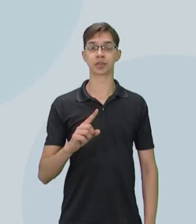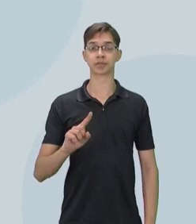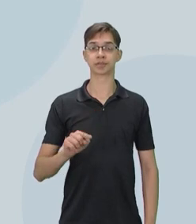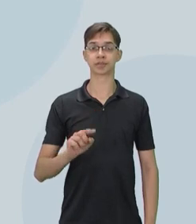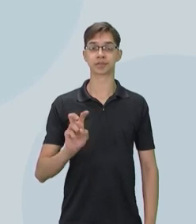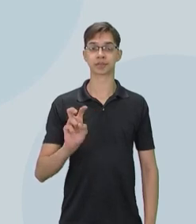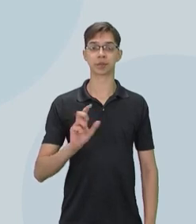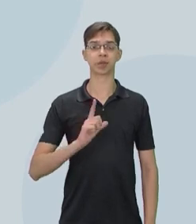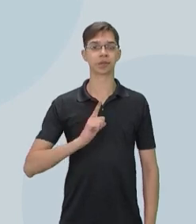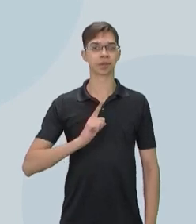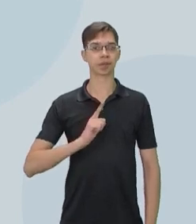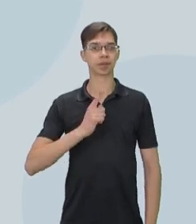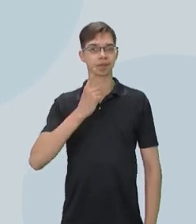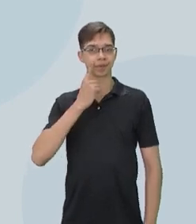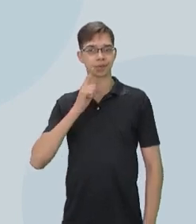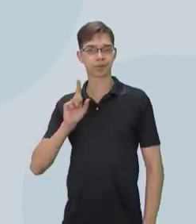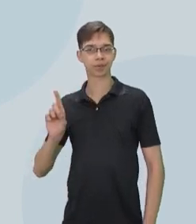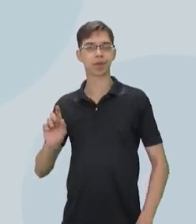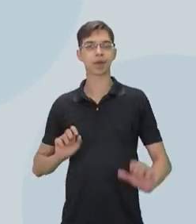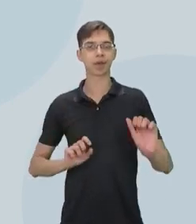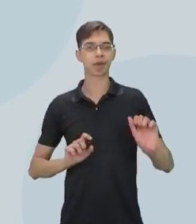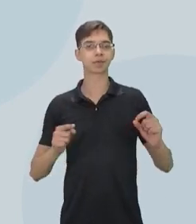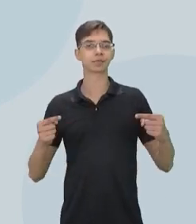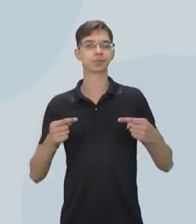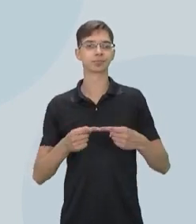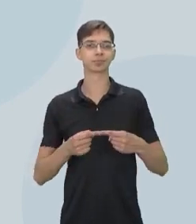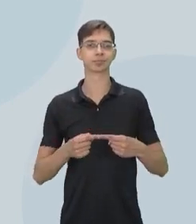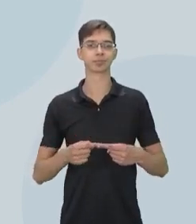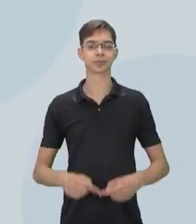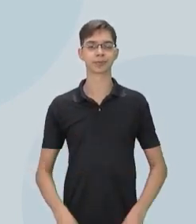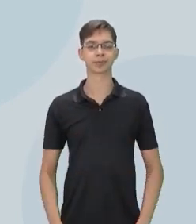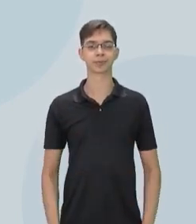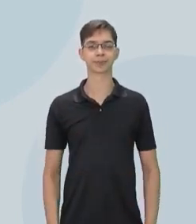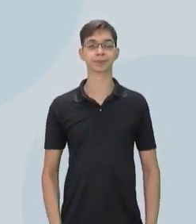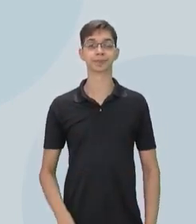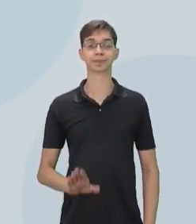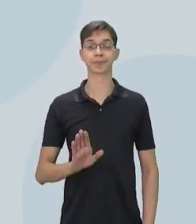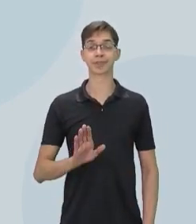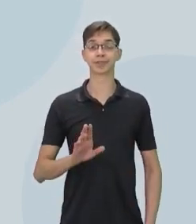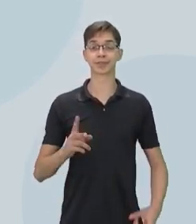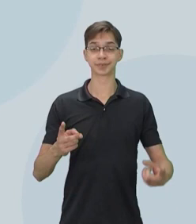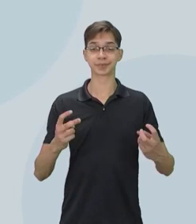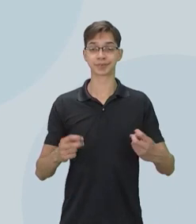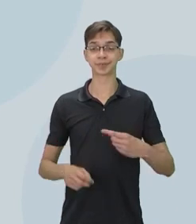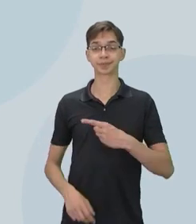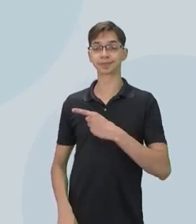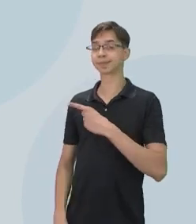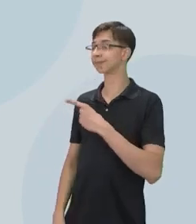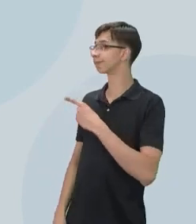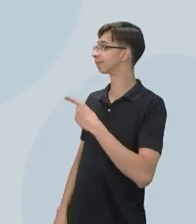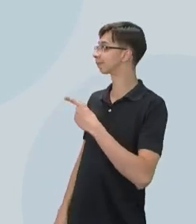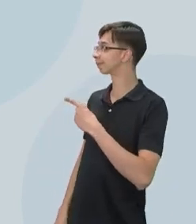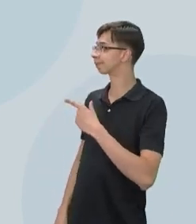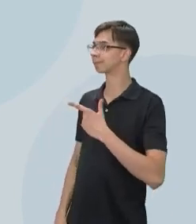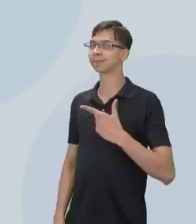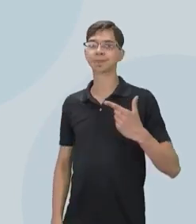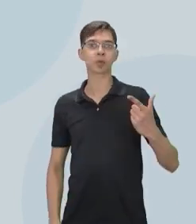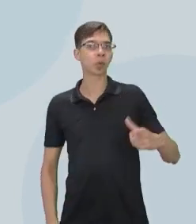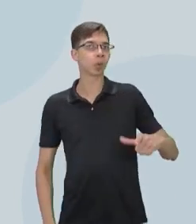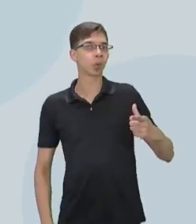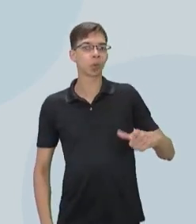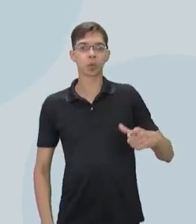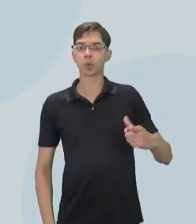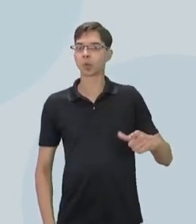Esse 2,5 com esse A. O que mais? A gente não tem esse pedacinho aqui, ó. A gente não tem